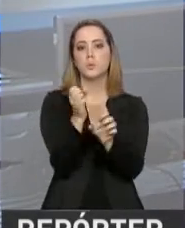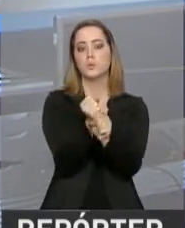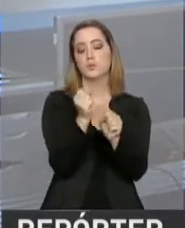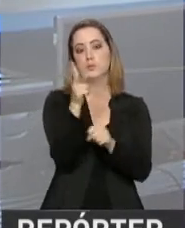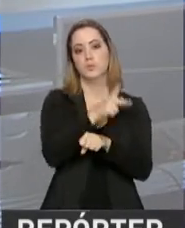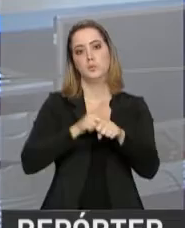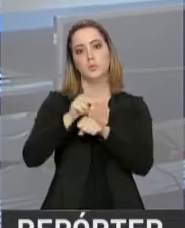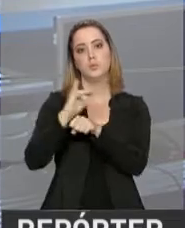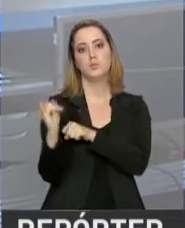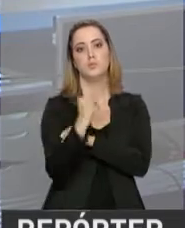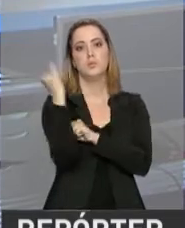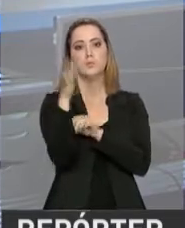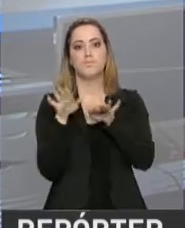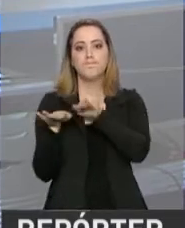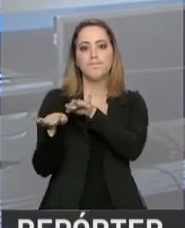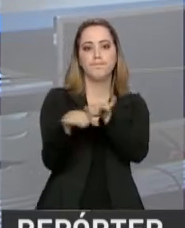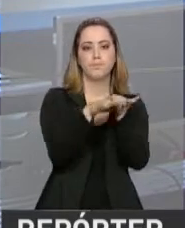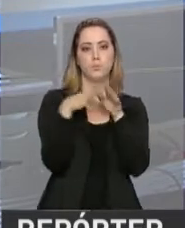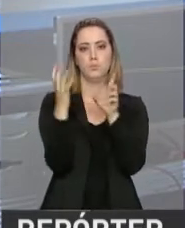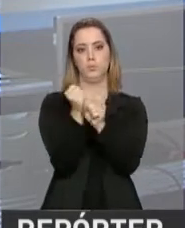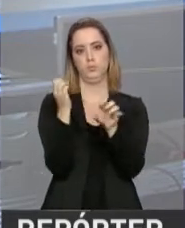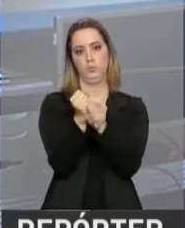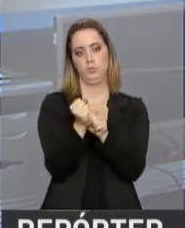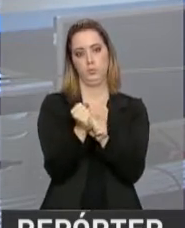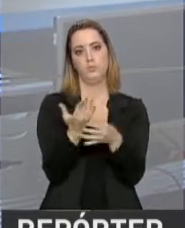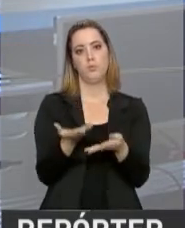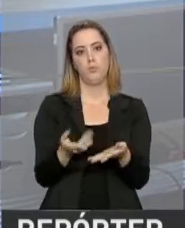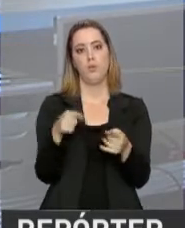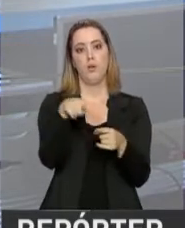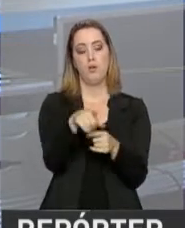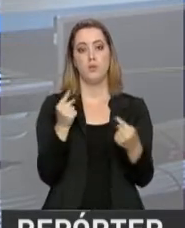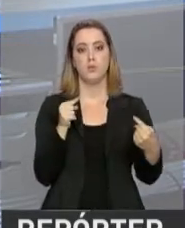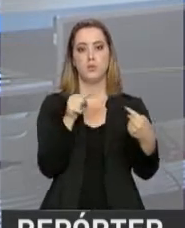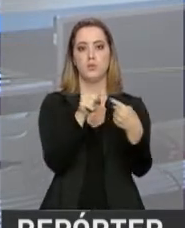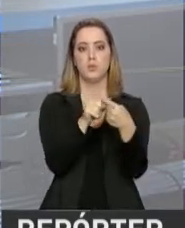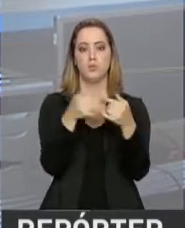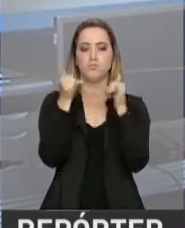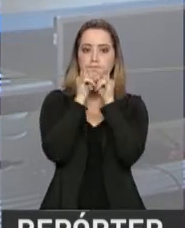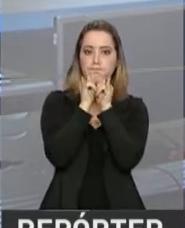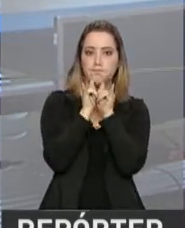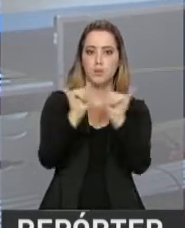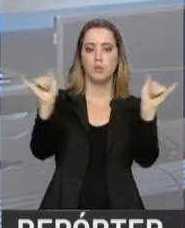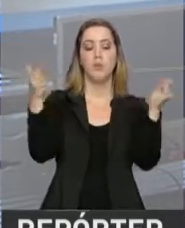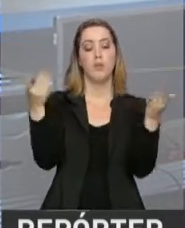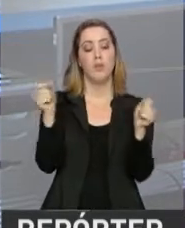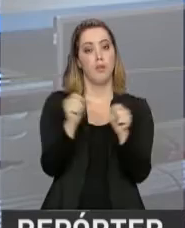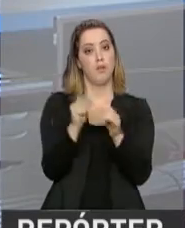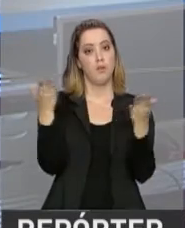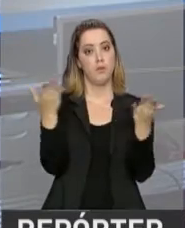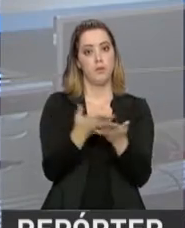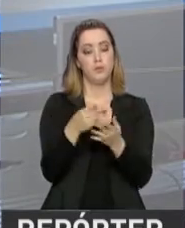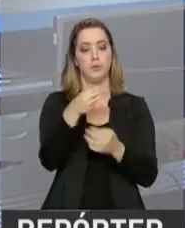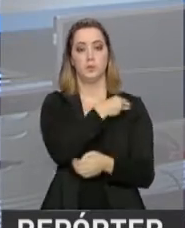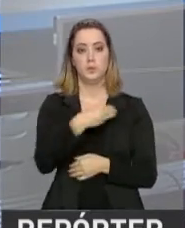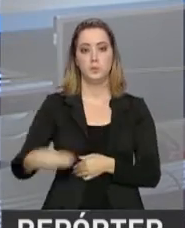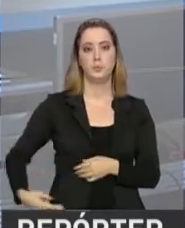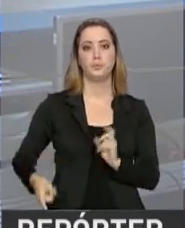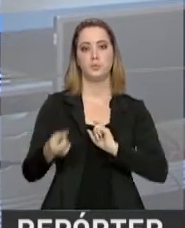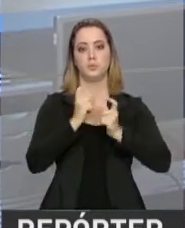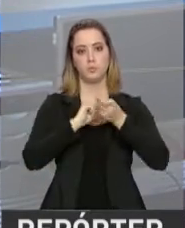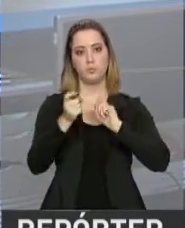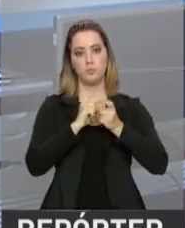e a importância de se equilibrar as contas públicas. Esse foi o objetivo do pronunciamento feito agora há pouco pelo ministro da